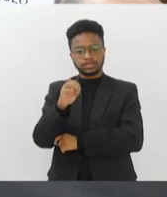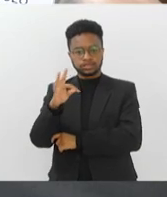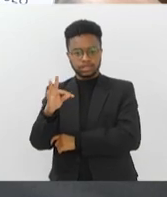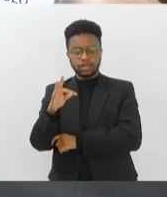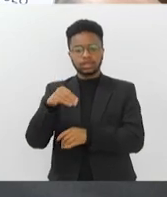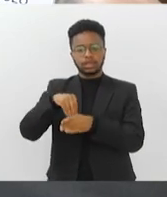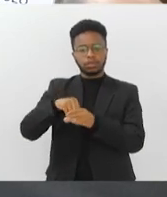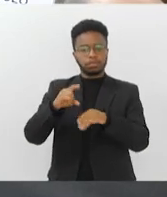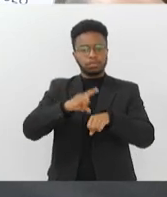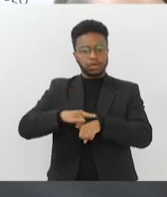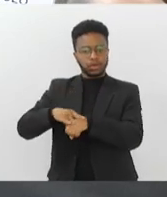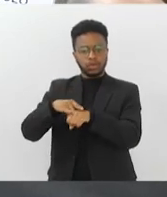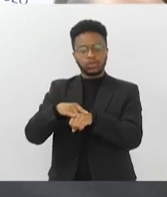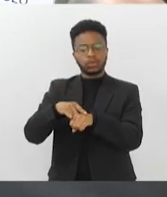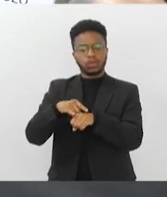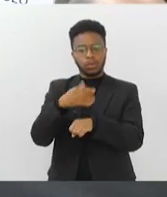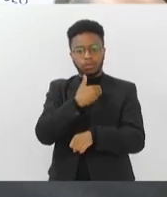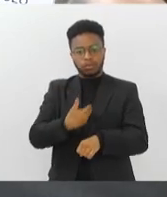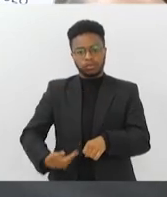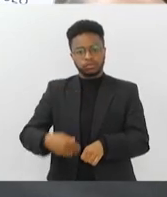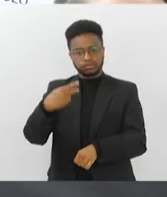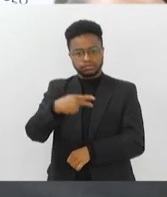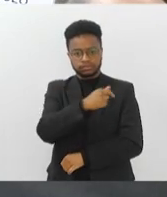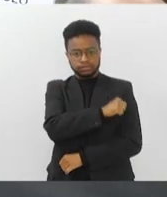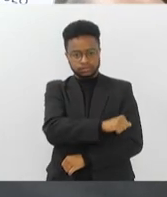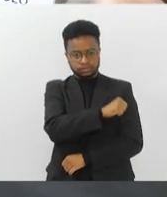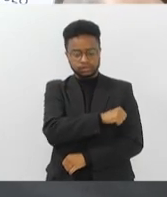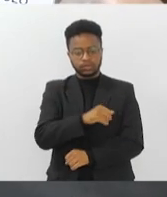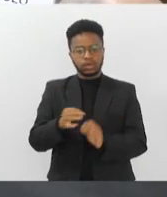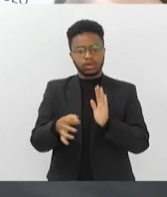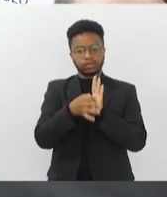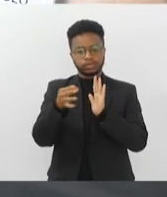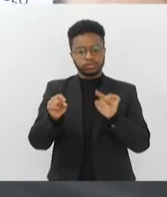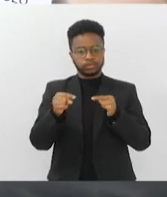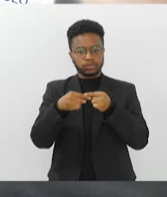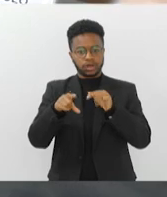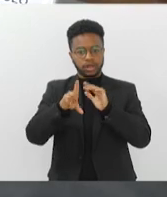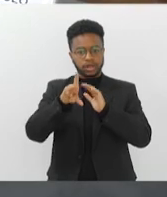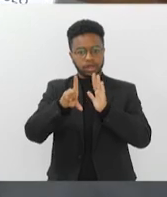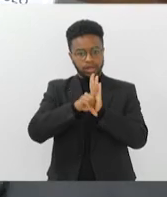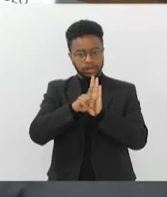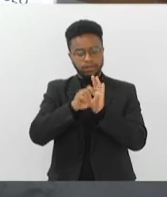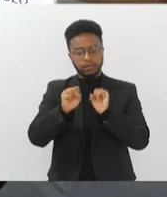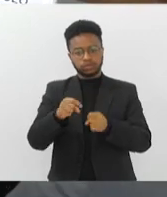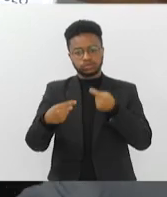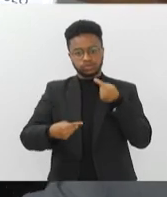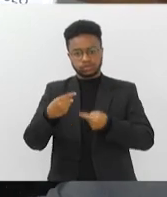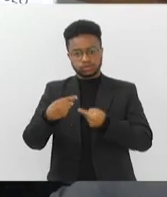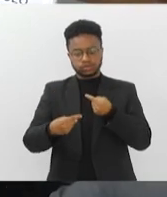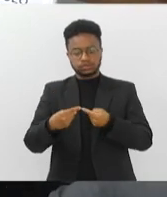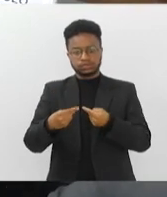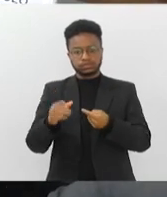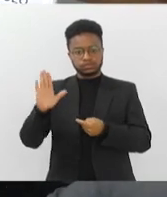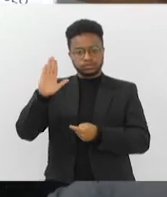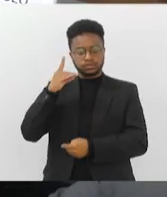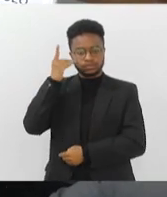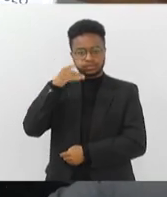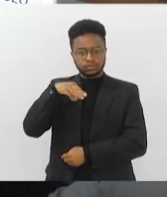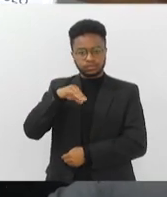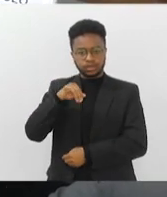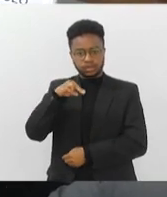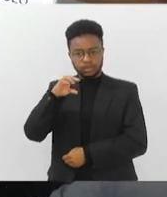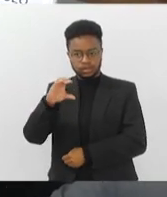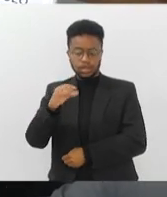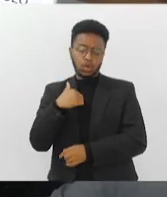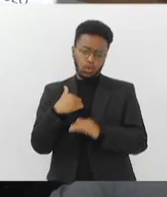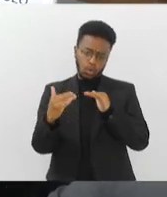uso público do Estado do Rio de Janeiro. O parecer foi pela legalidade. Em discussão. Para discutir. Para discutir, deputado Carlos Ming.